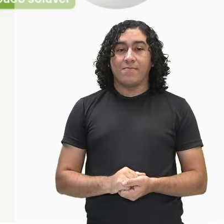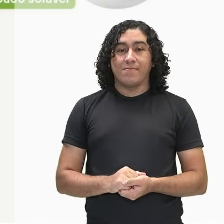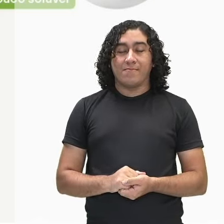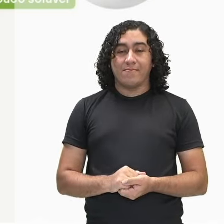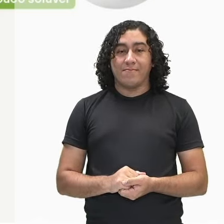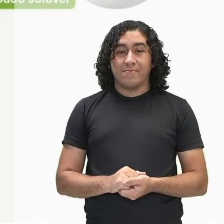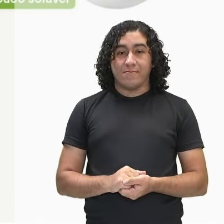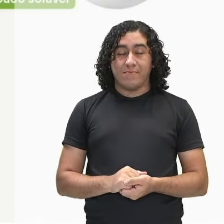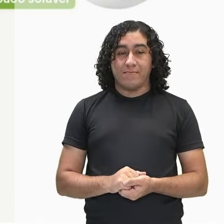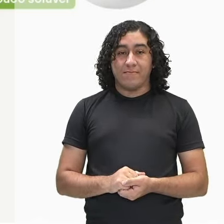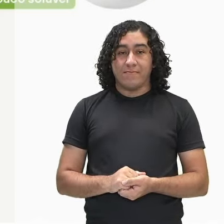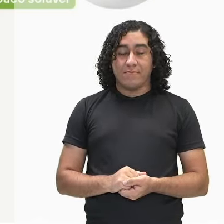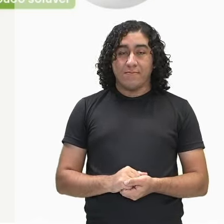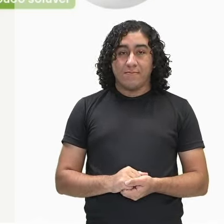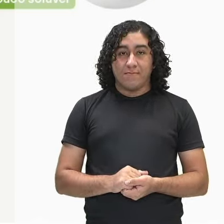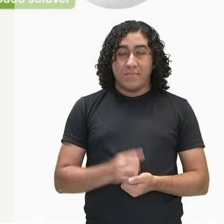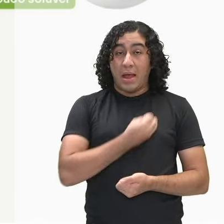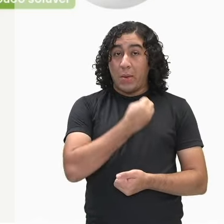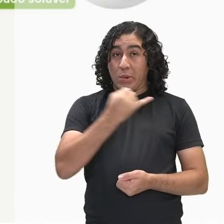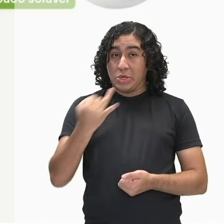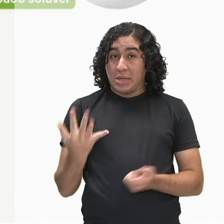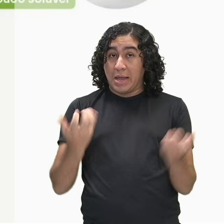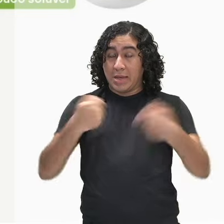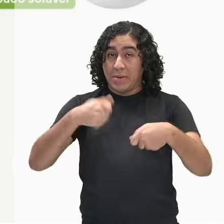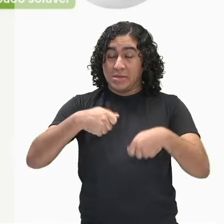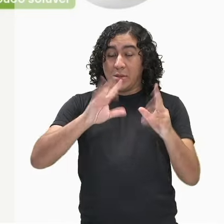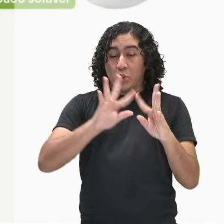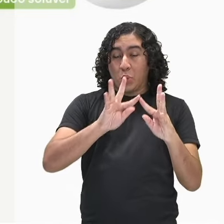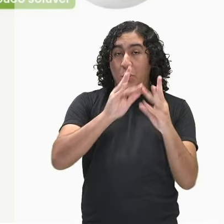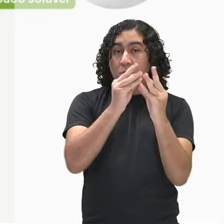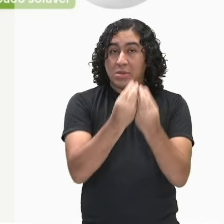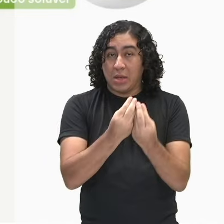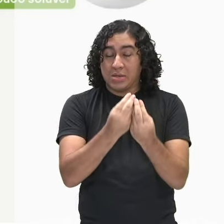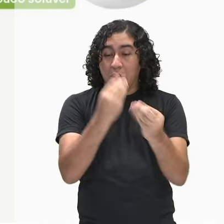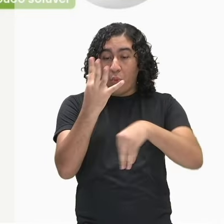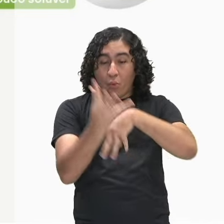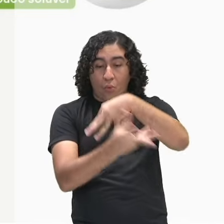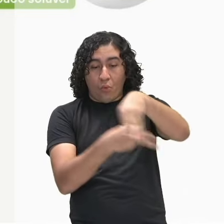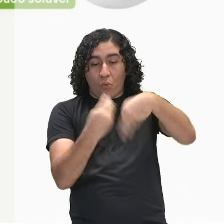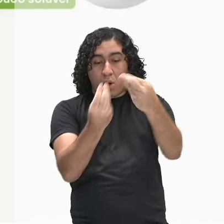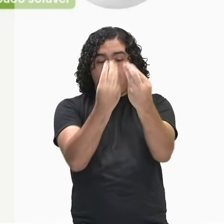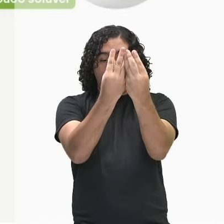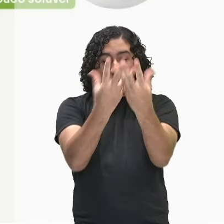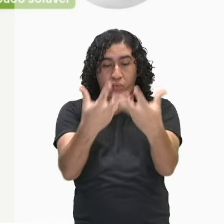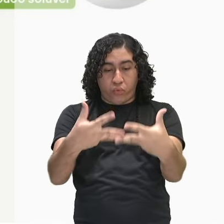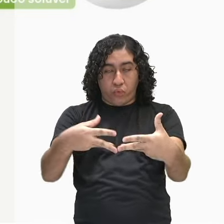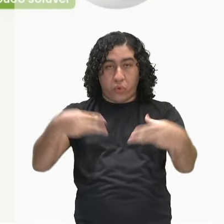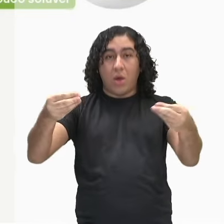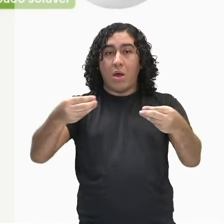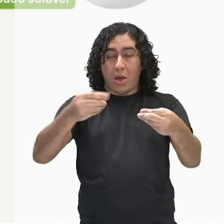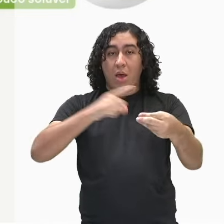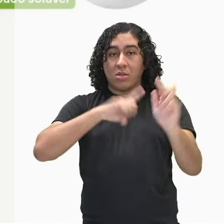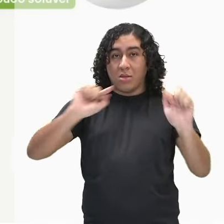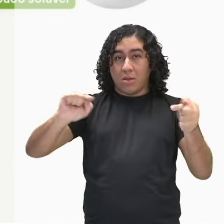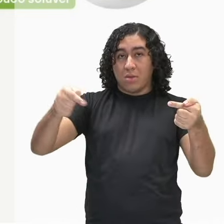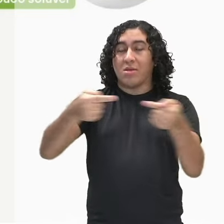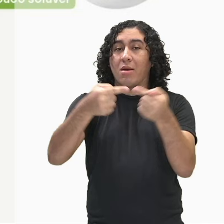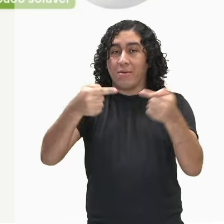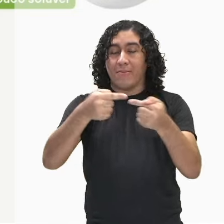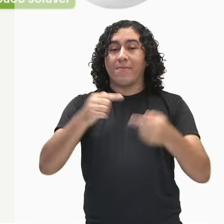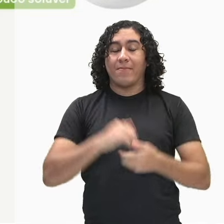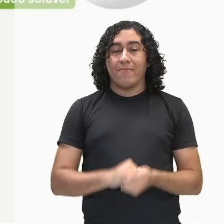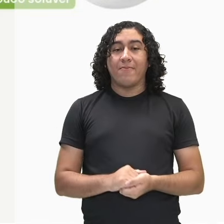a quantidade necessária de uma substância para saturar, ou seja, chegar a um ponto que não dá mais para dissolver,